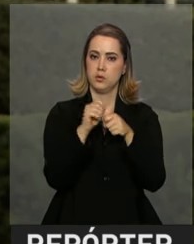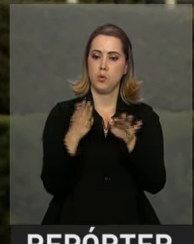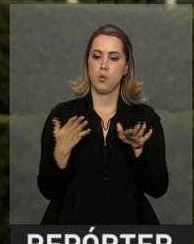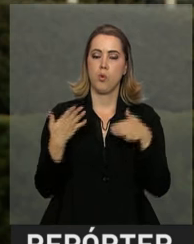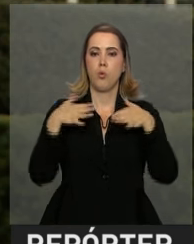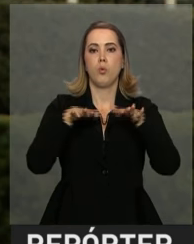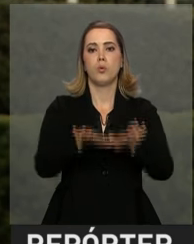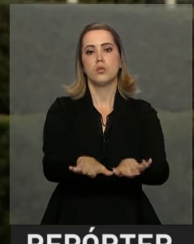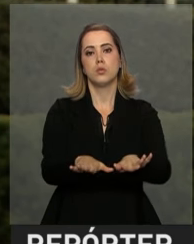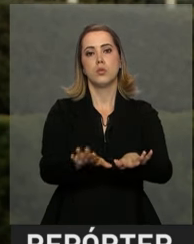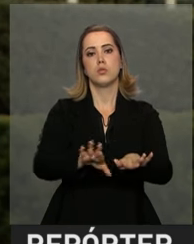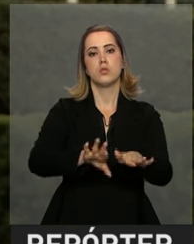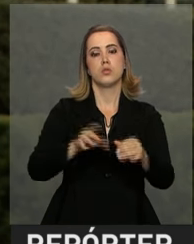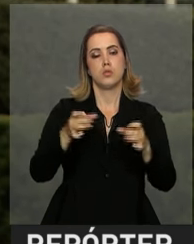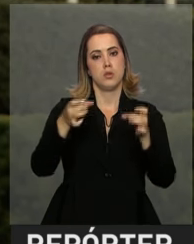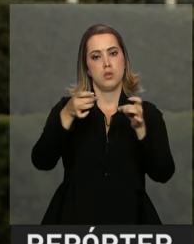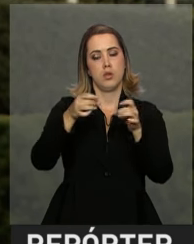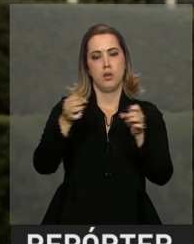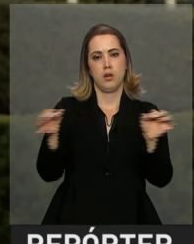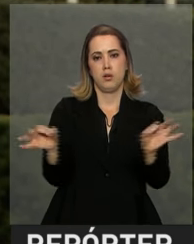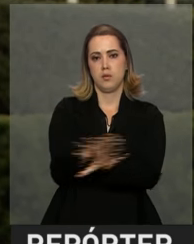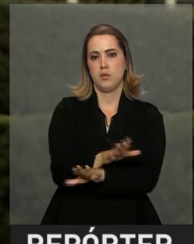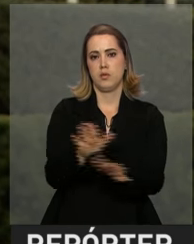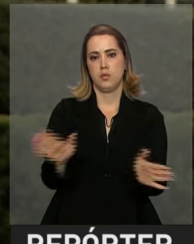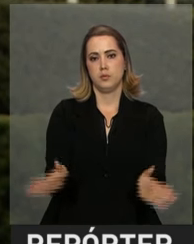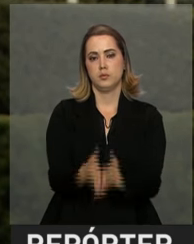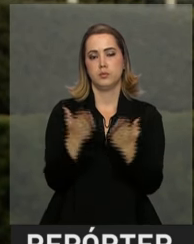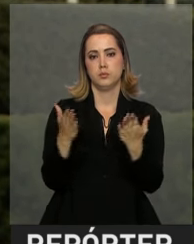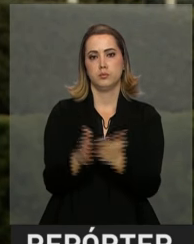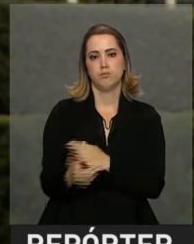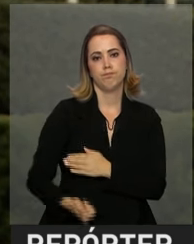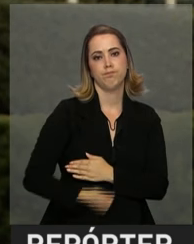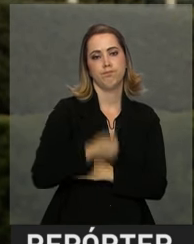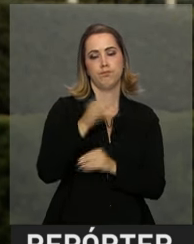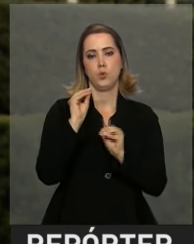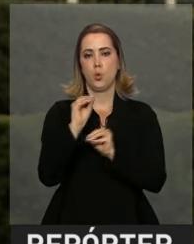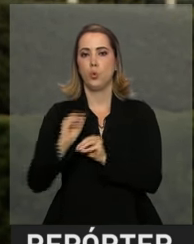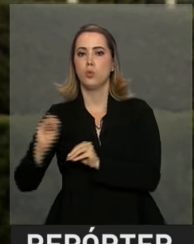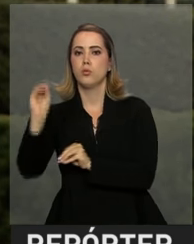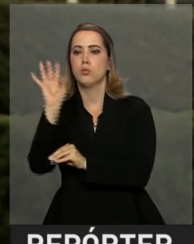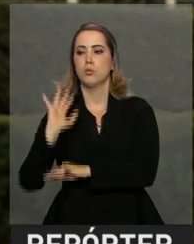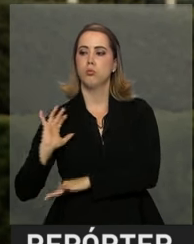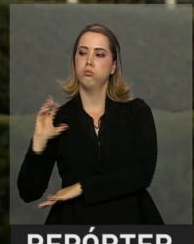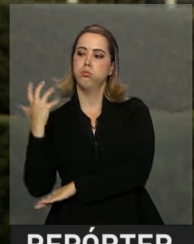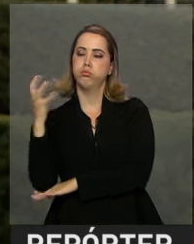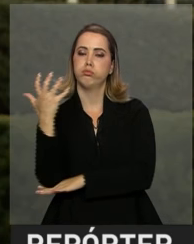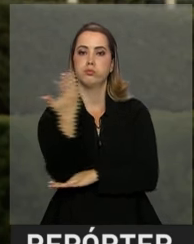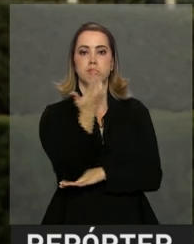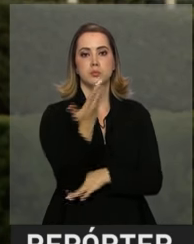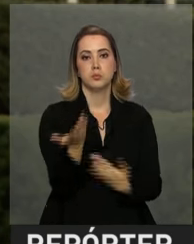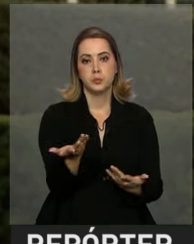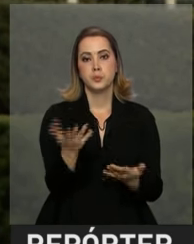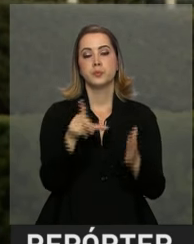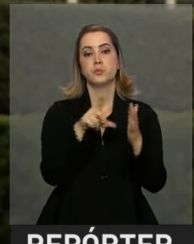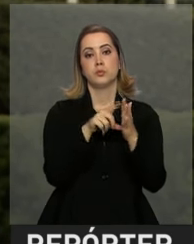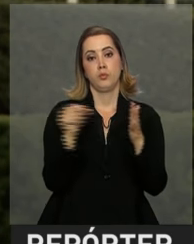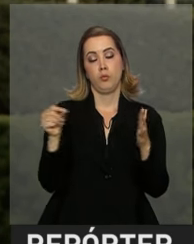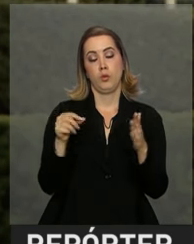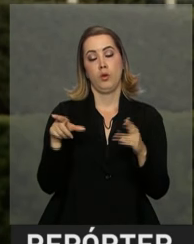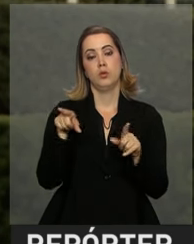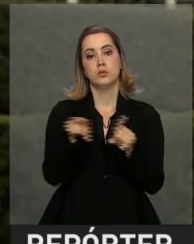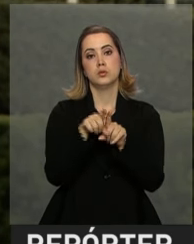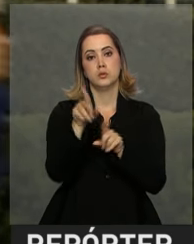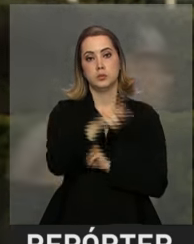inclusão, eliminar a pobreza e preservar o meio ambiente. Segundo o Itamarati, o presidente Michel Temer vai